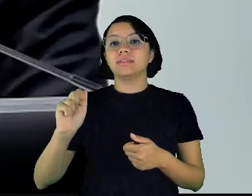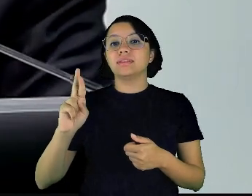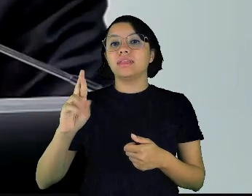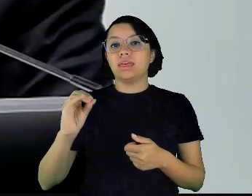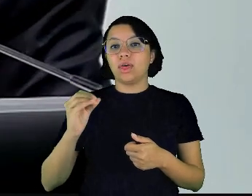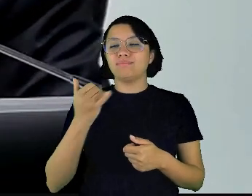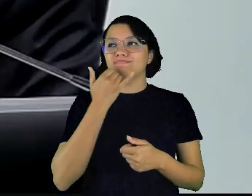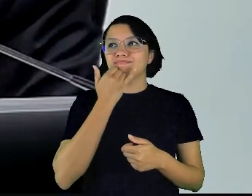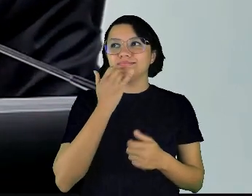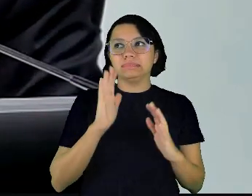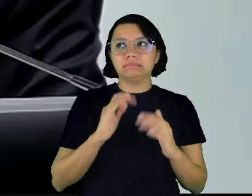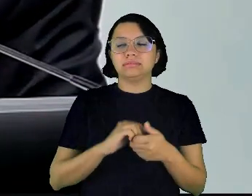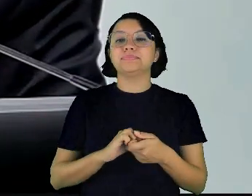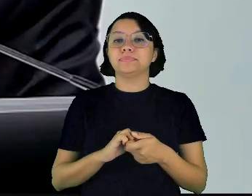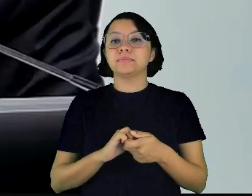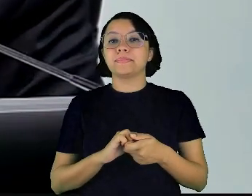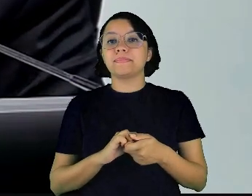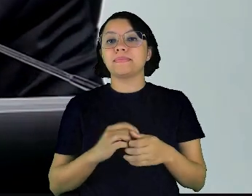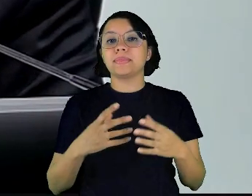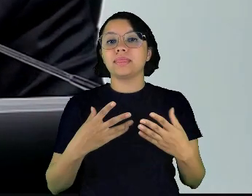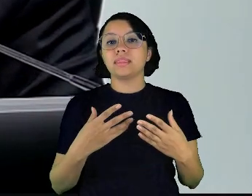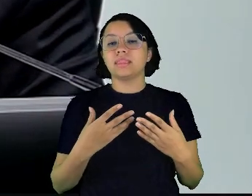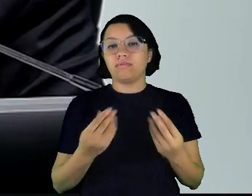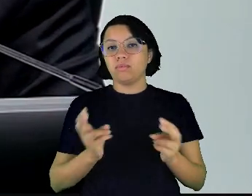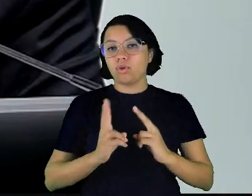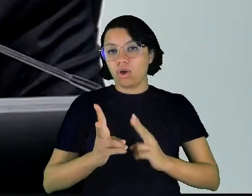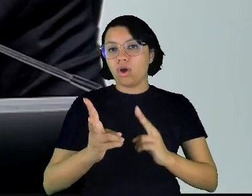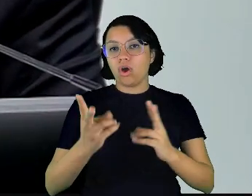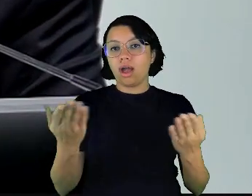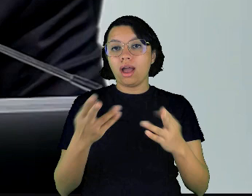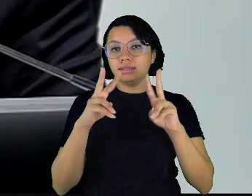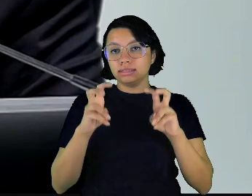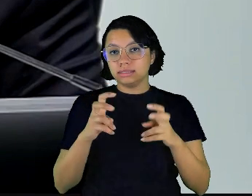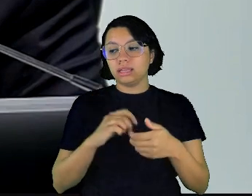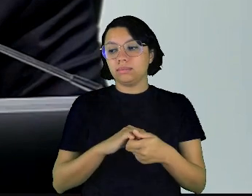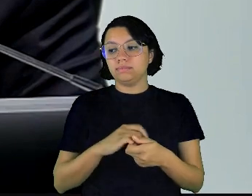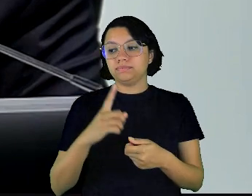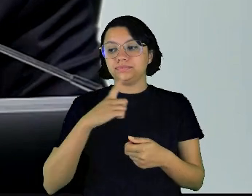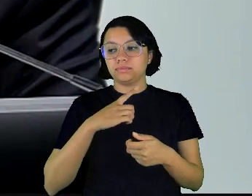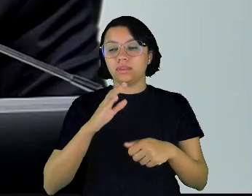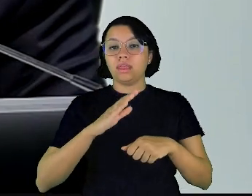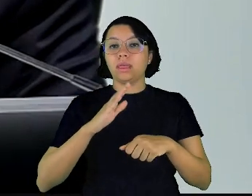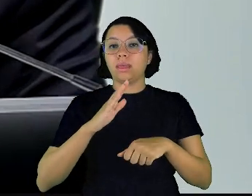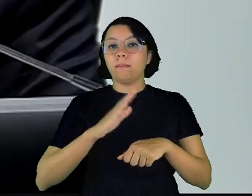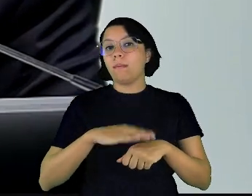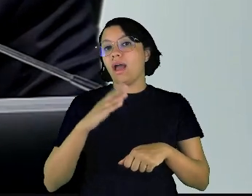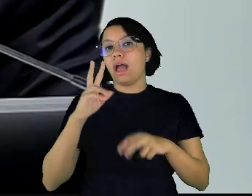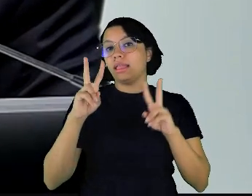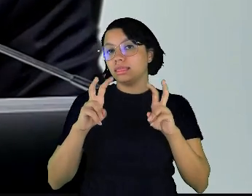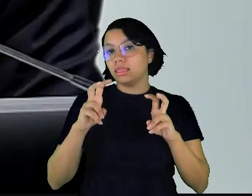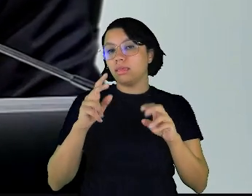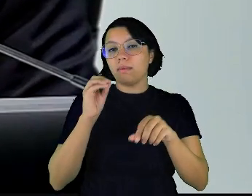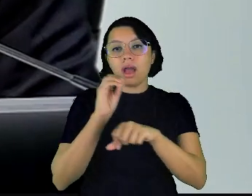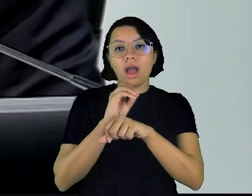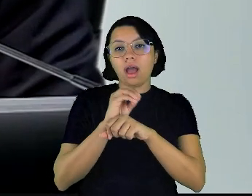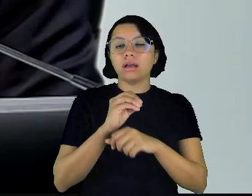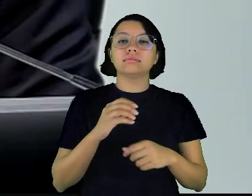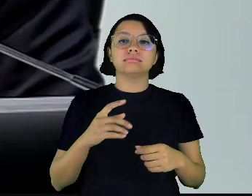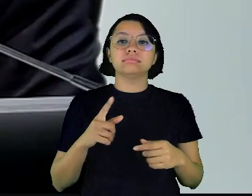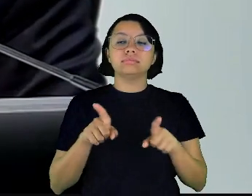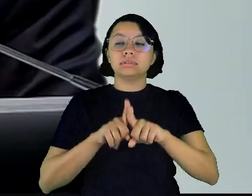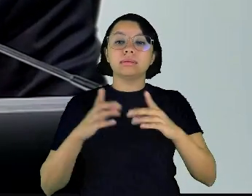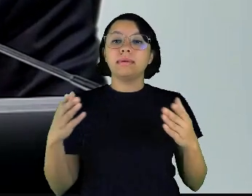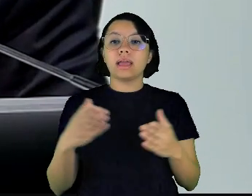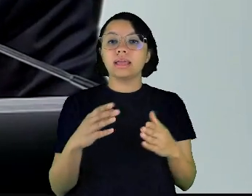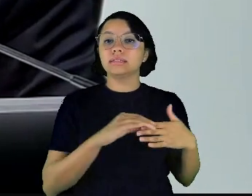E vão, né, dar continuidade a esses temas, nós vamos ter muitos temas para tratar, inclusive esse que eu vou